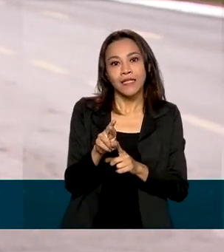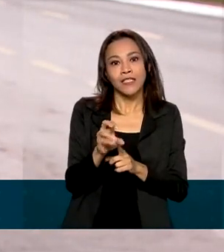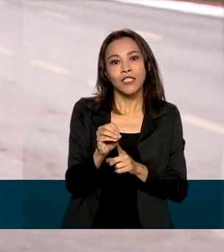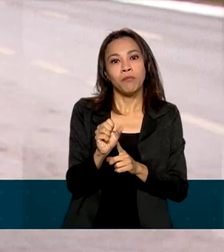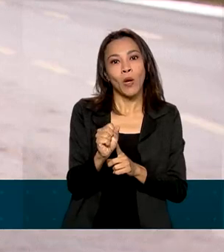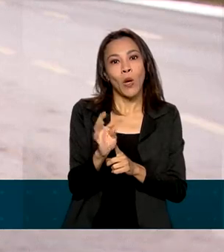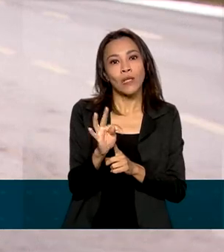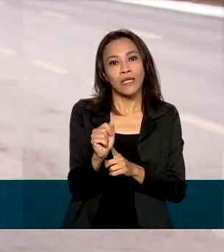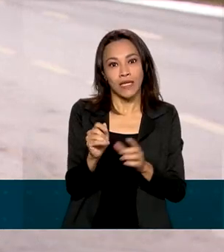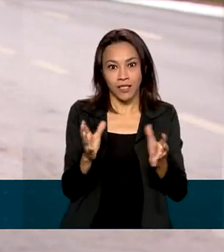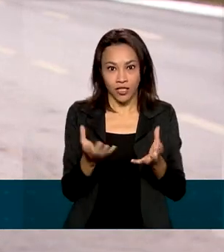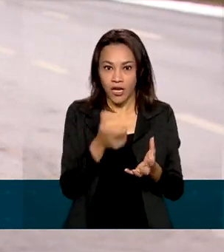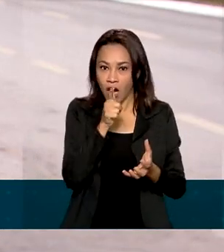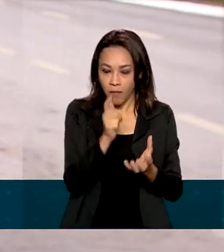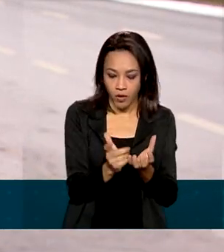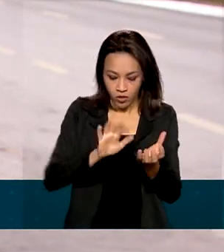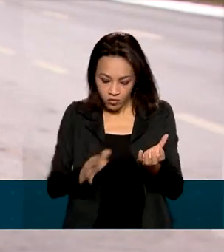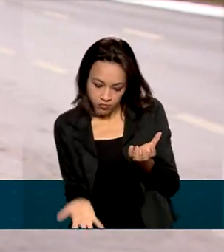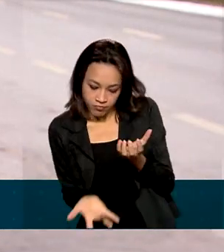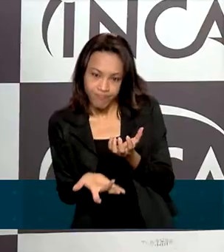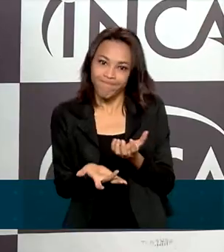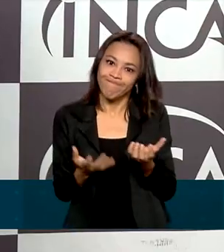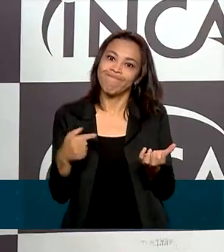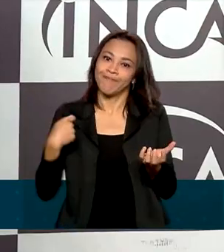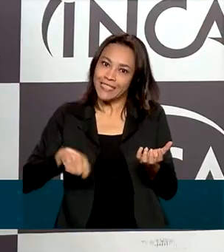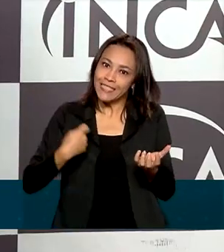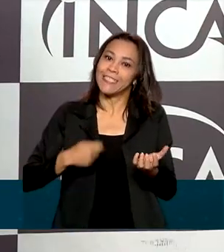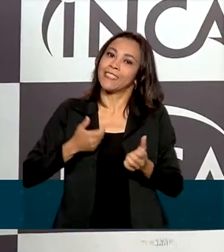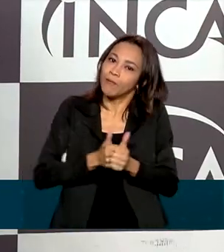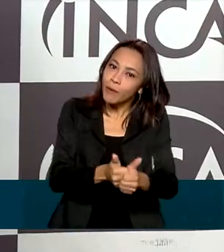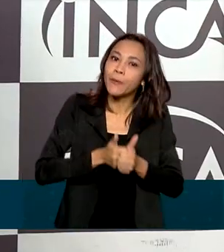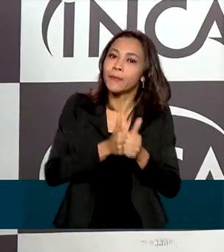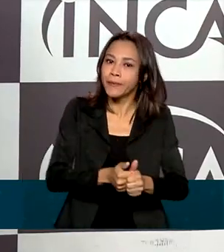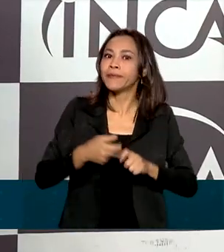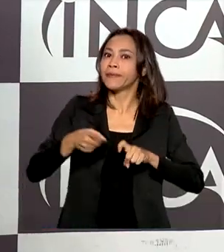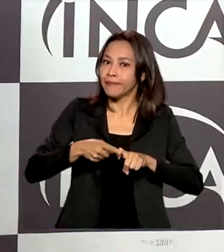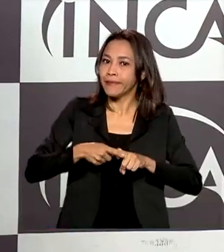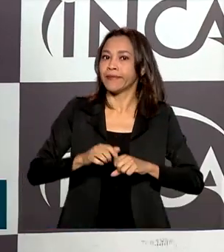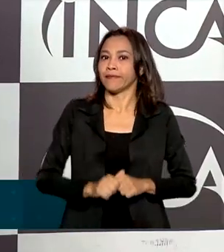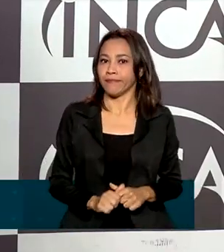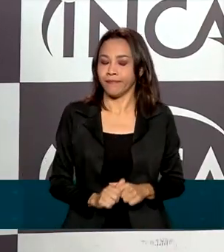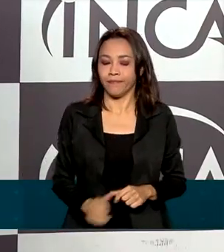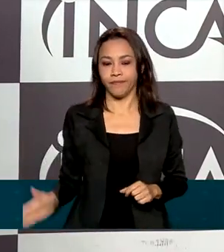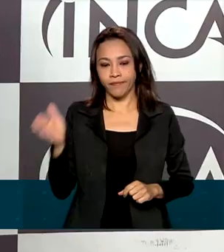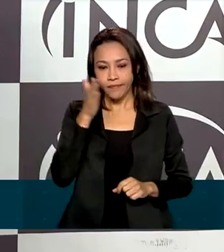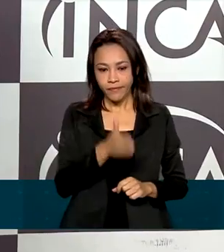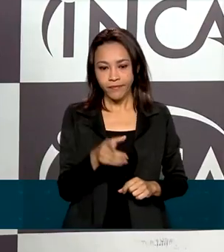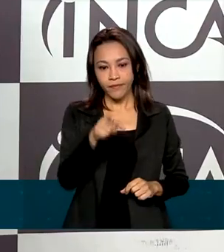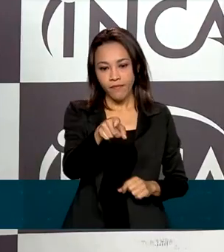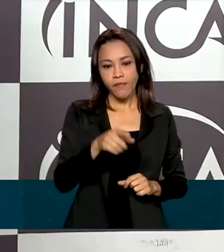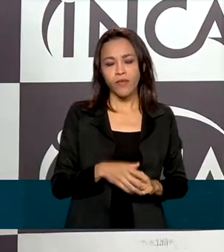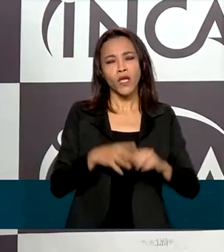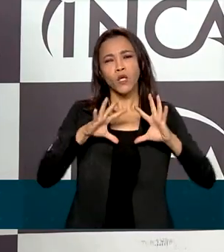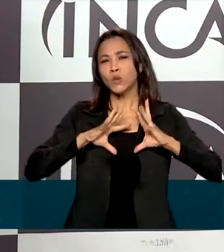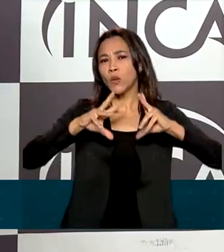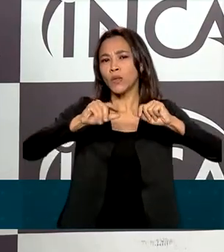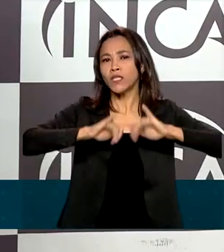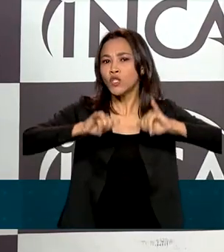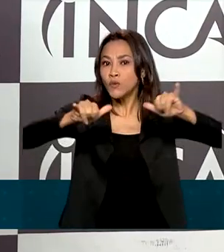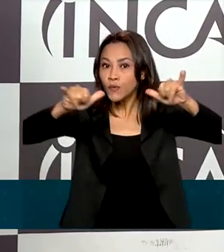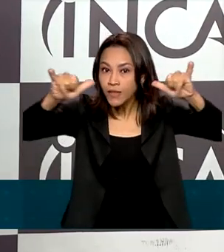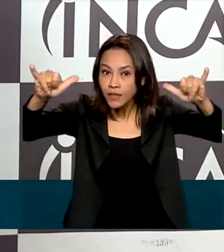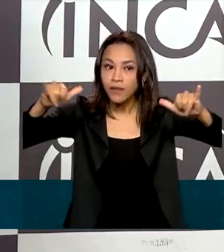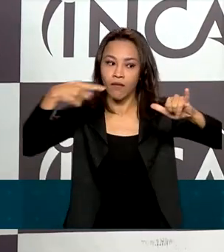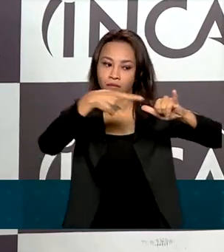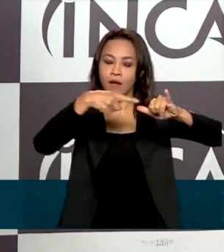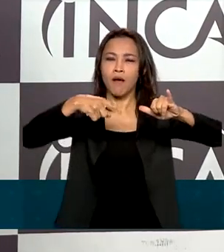os riscos da falta de acompanhamento médico todas as campanhas que fazem com que o conhecimento de uma determinada